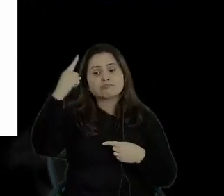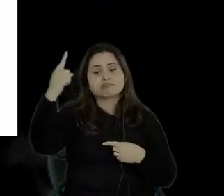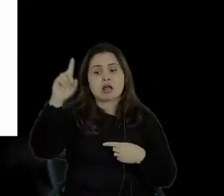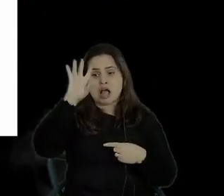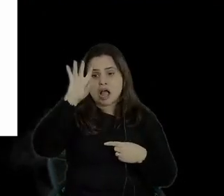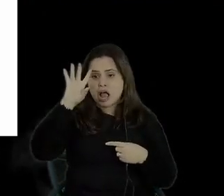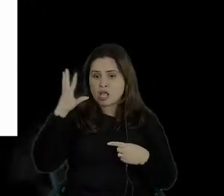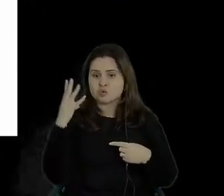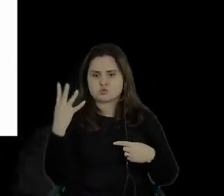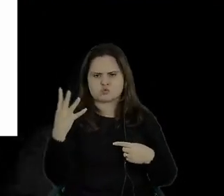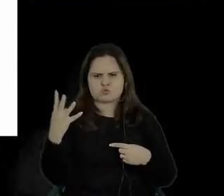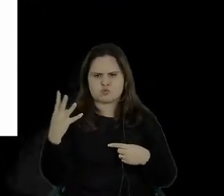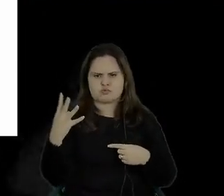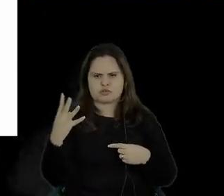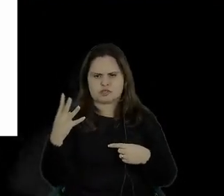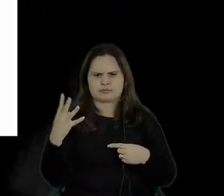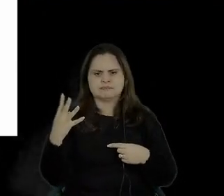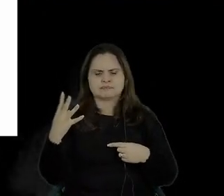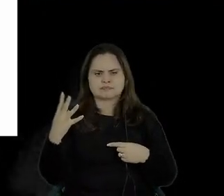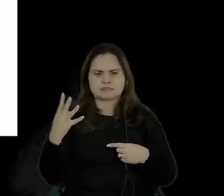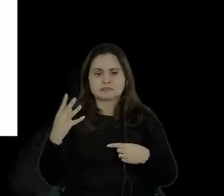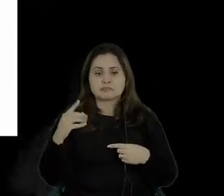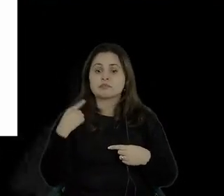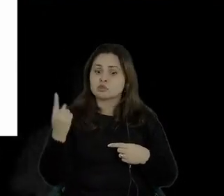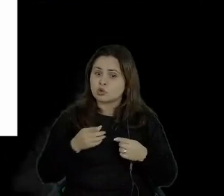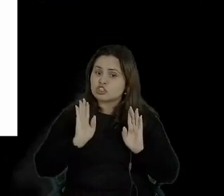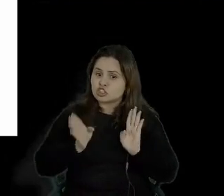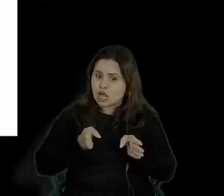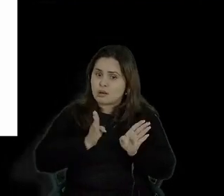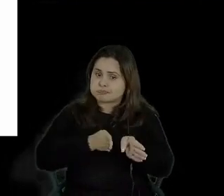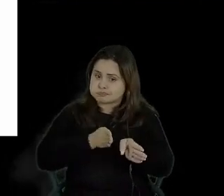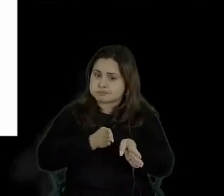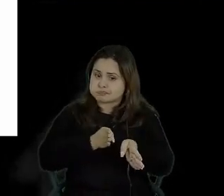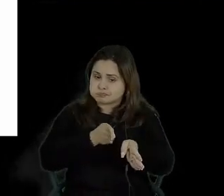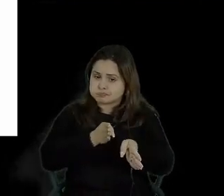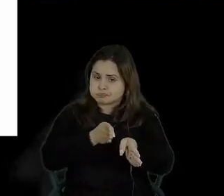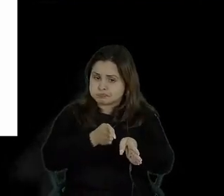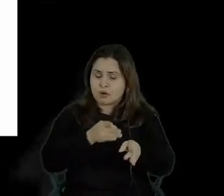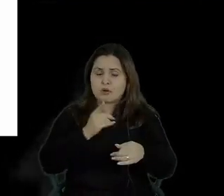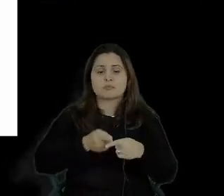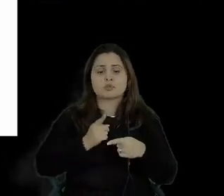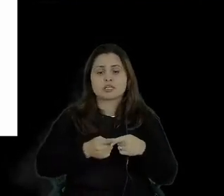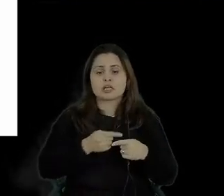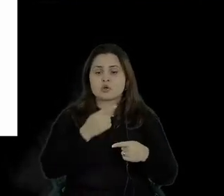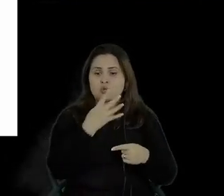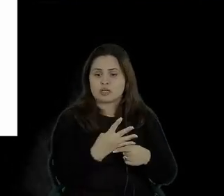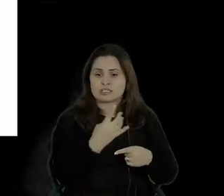estamos, já antecipo, nós estamos no caminho. Nós estamos muito próximos para que 410